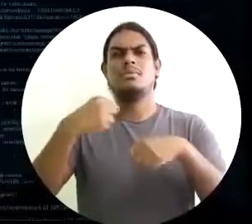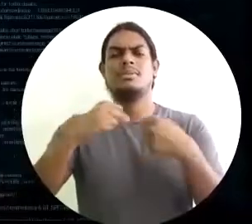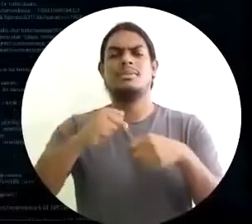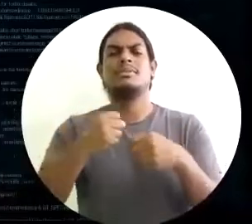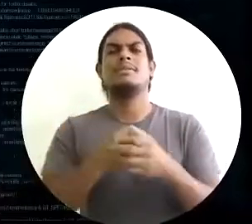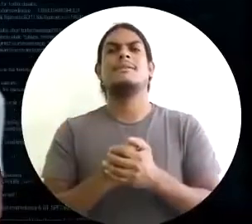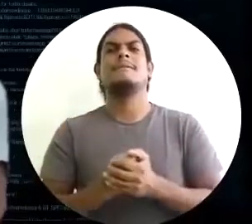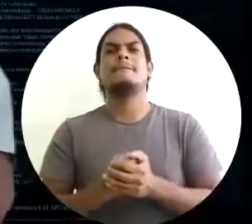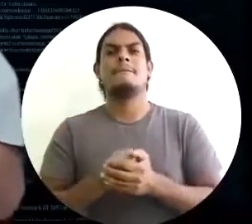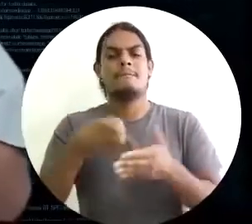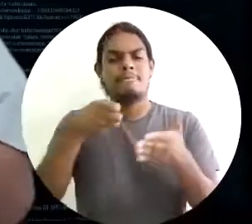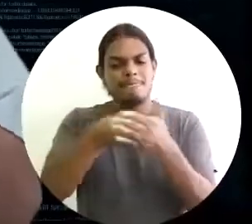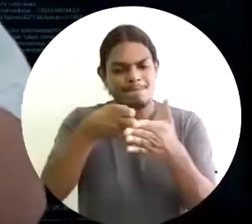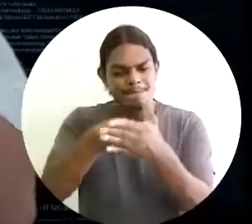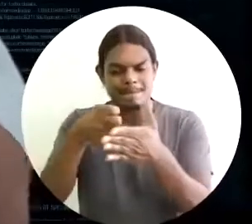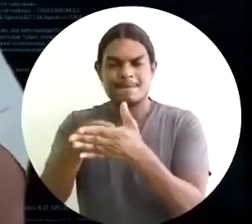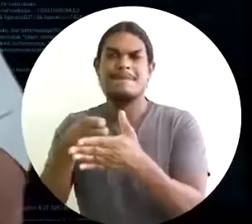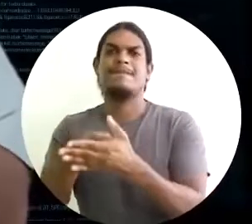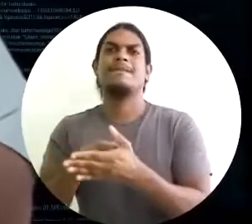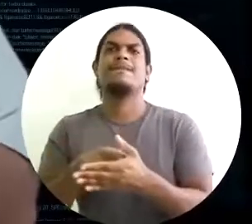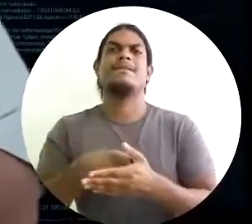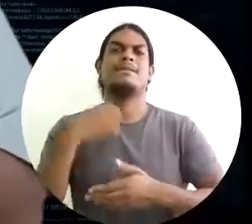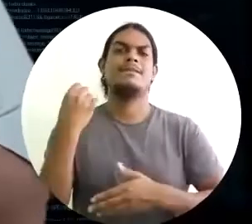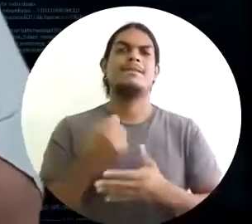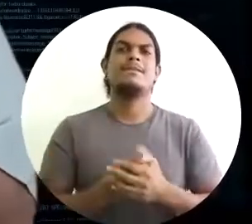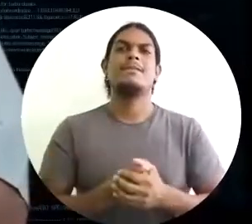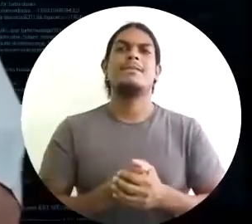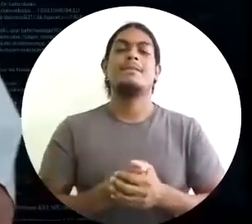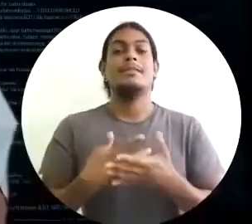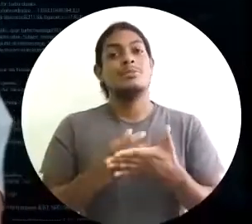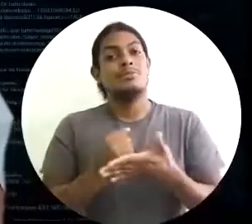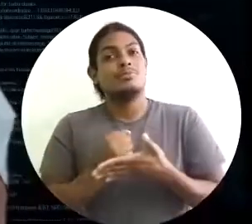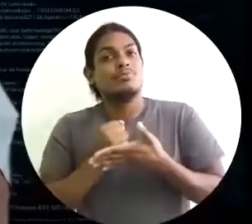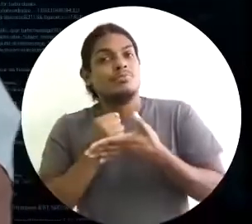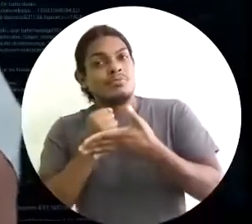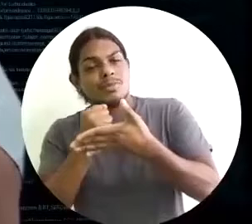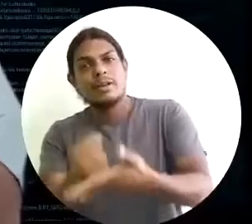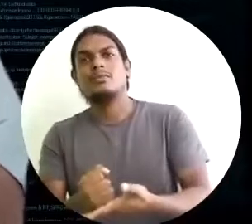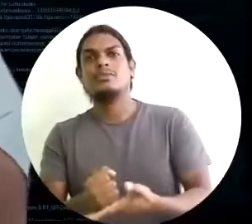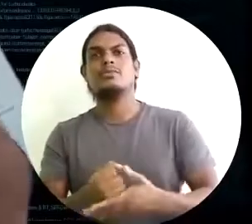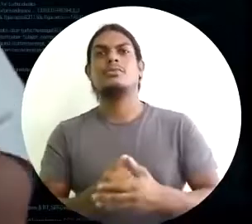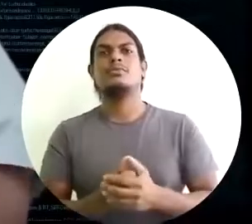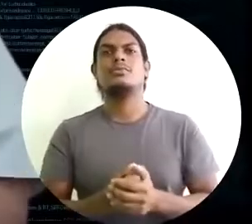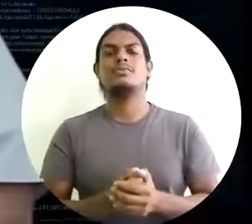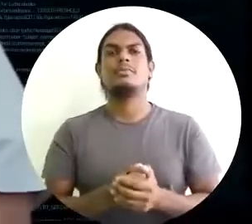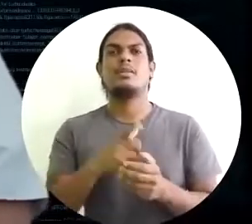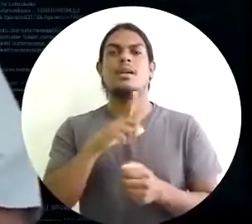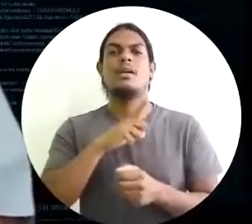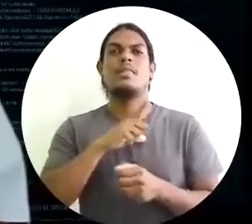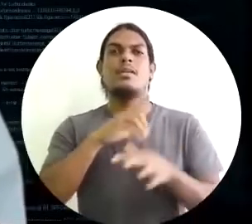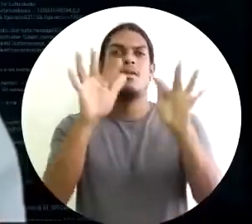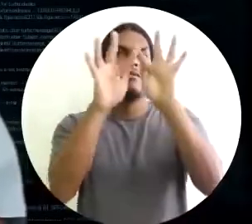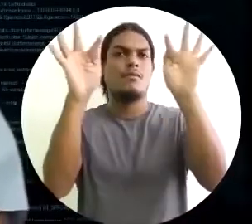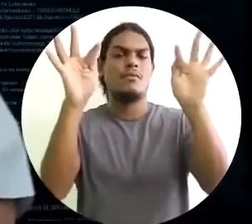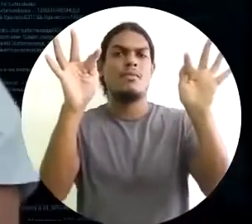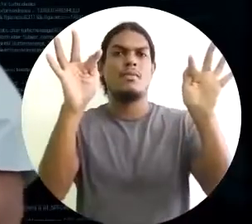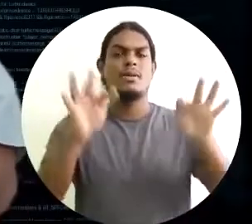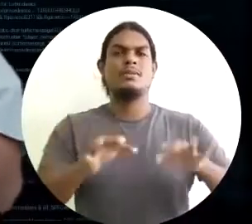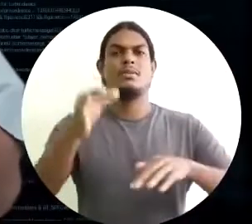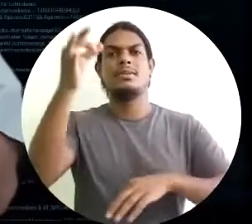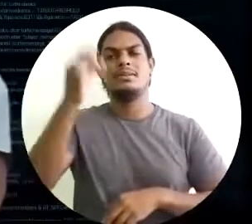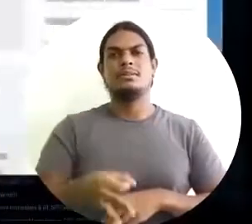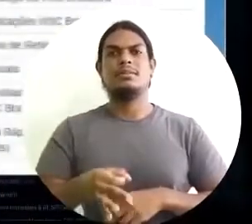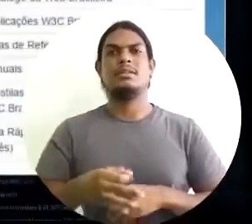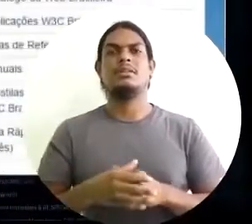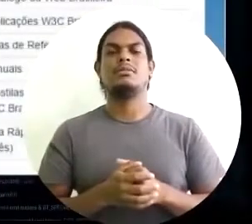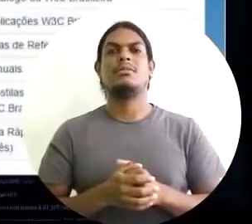essas normas. Isso daí ajudou a seguir uma padronização e a melhorar a internet.